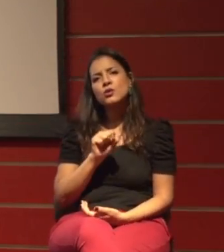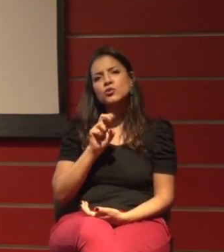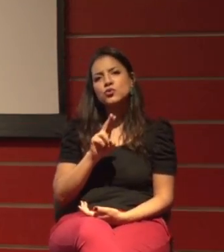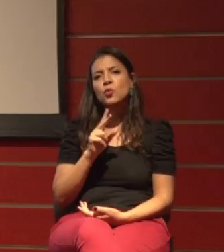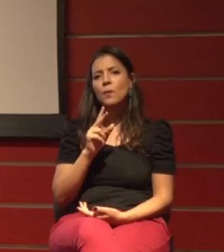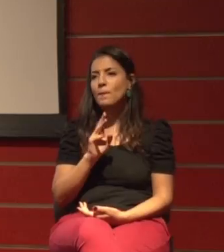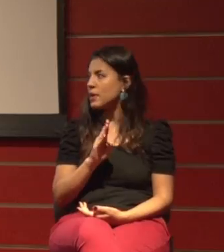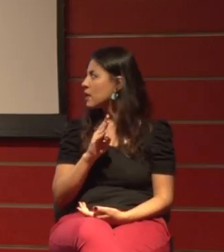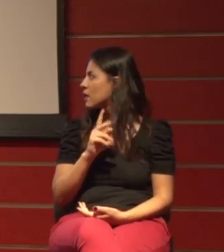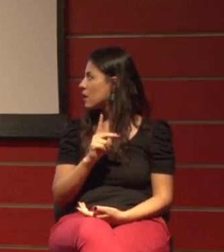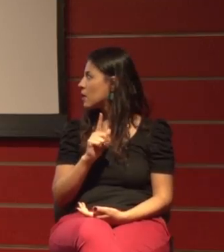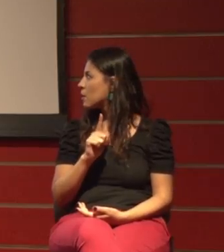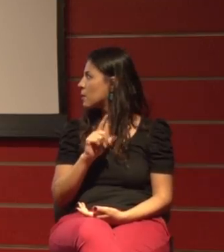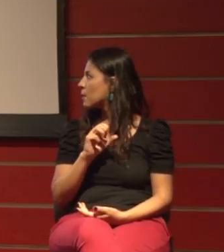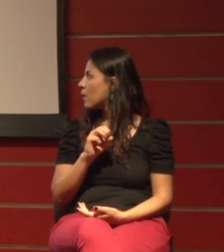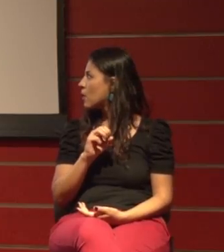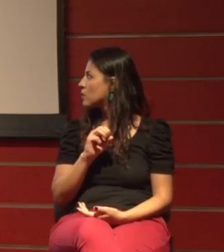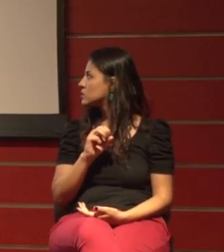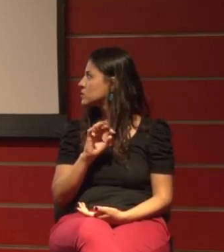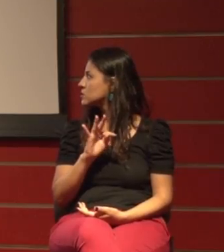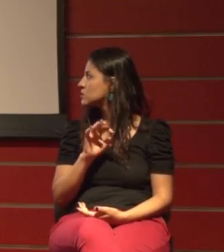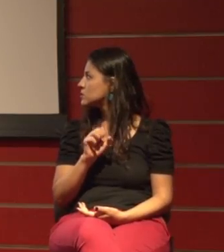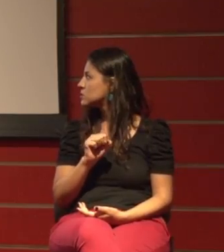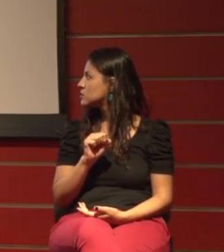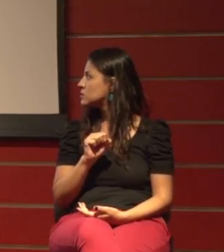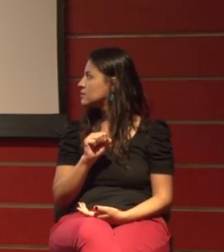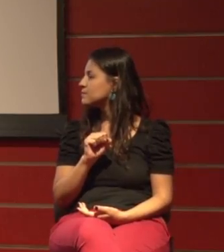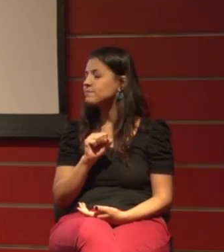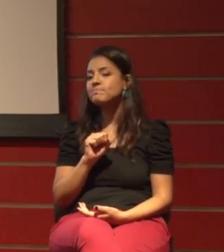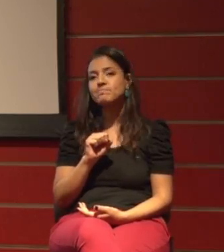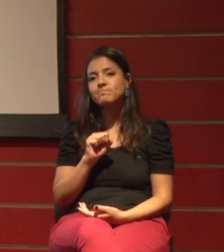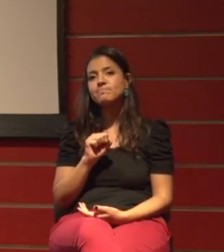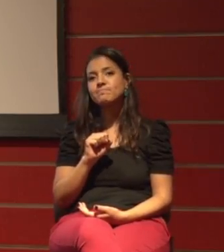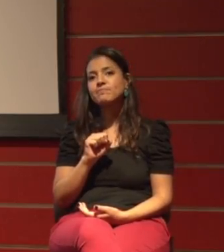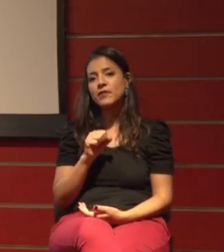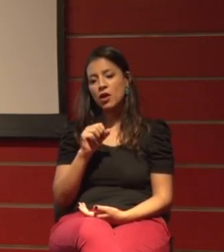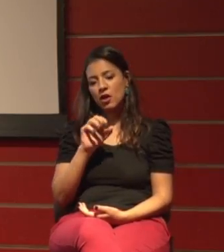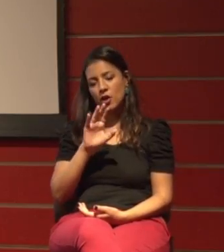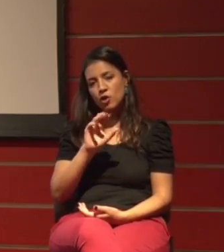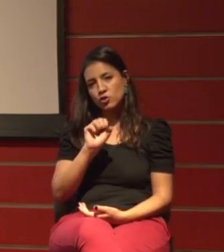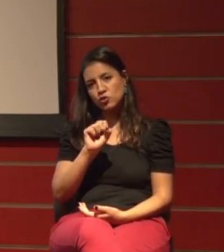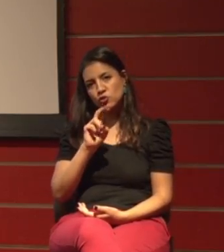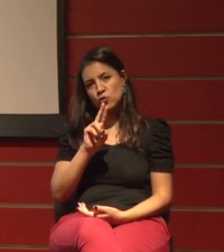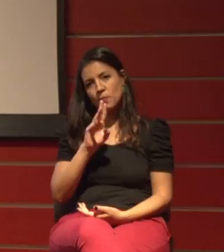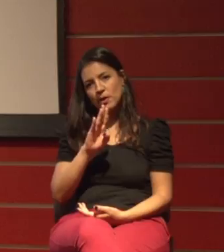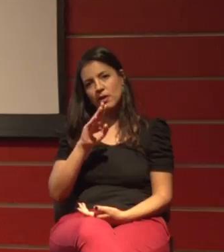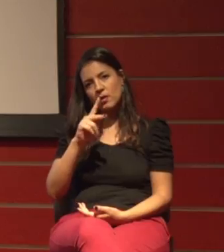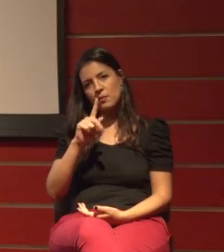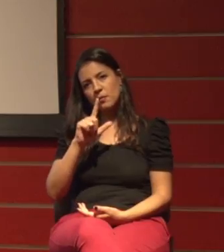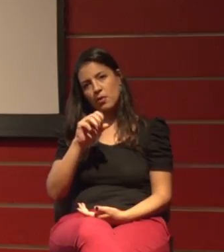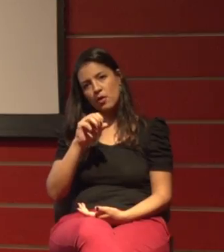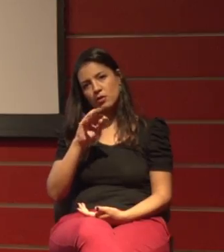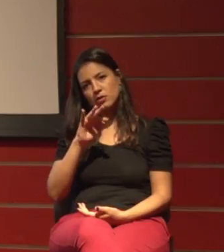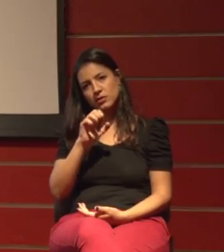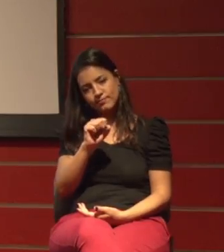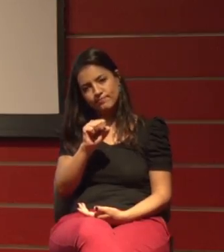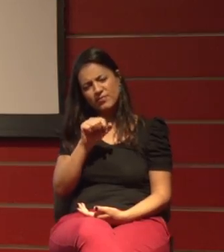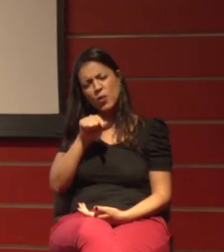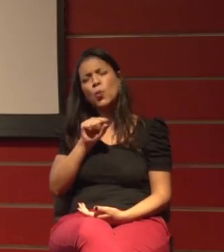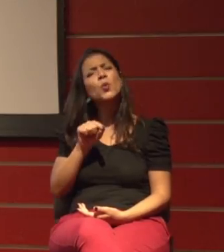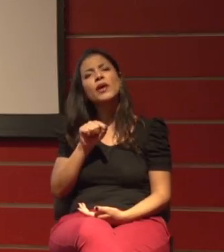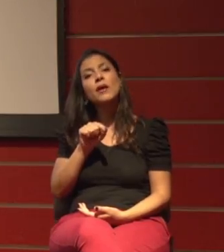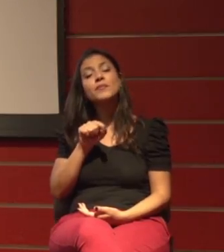ao redor da história principal eh cada subplot deve contribuir com o avanço dos conflitos internos ou